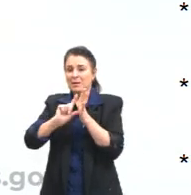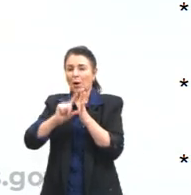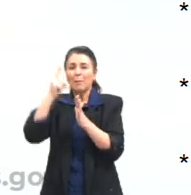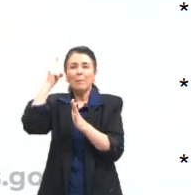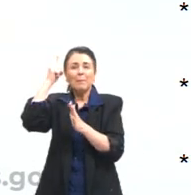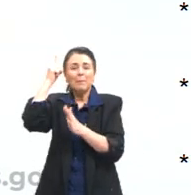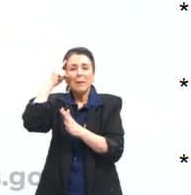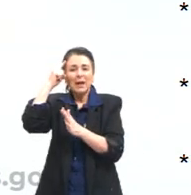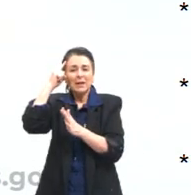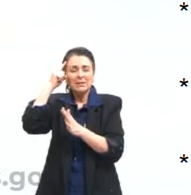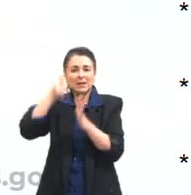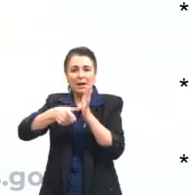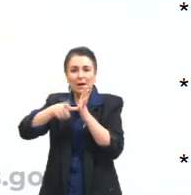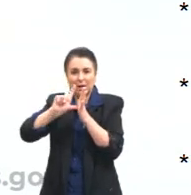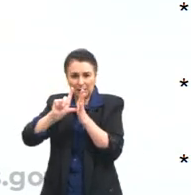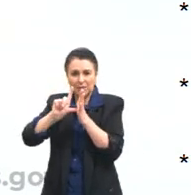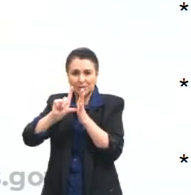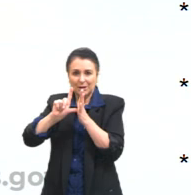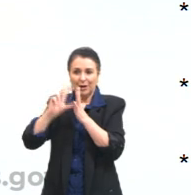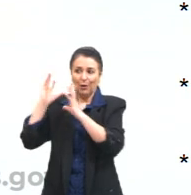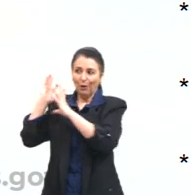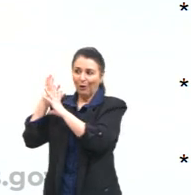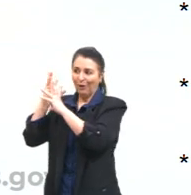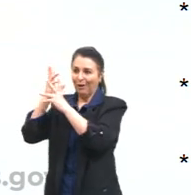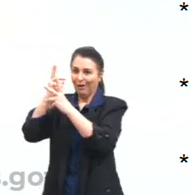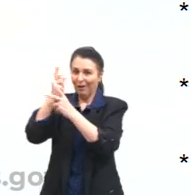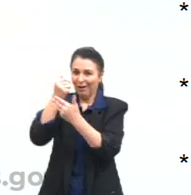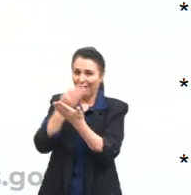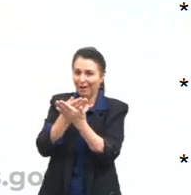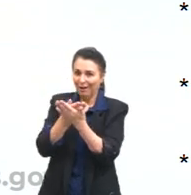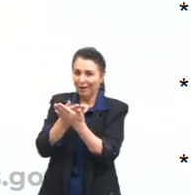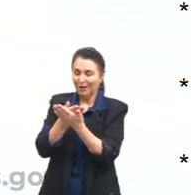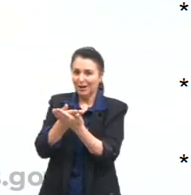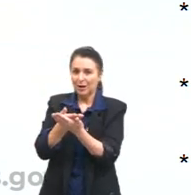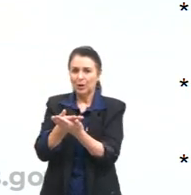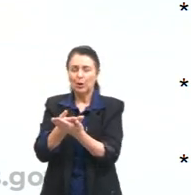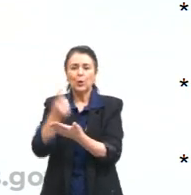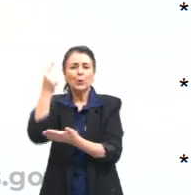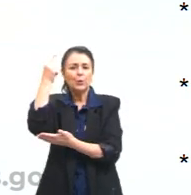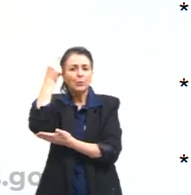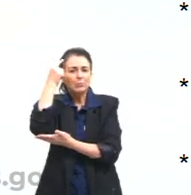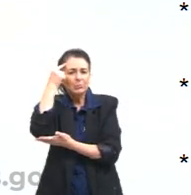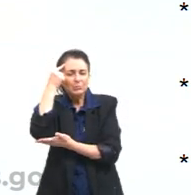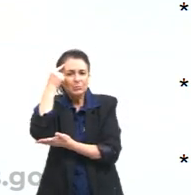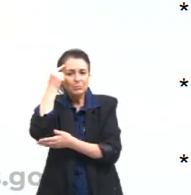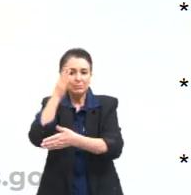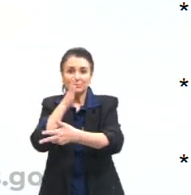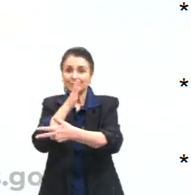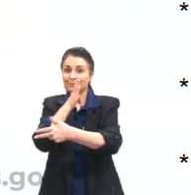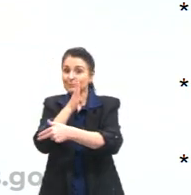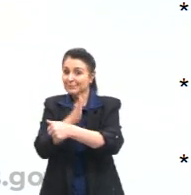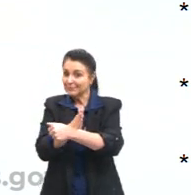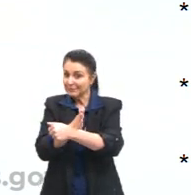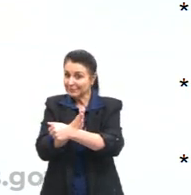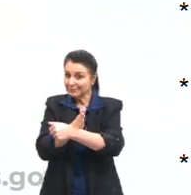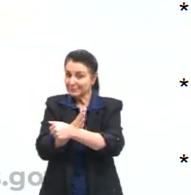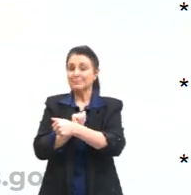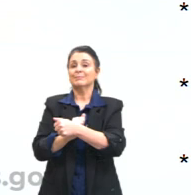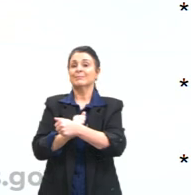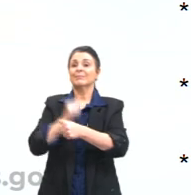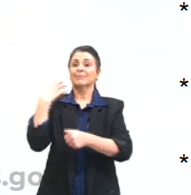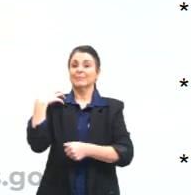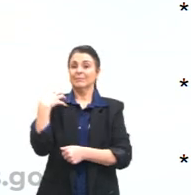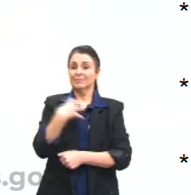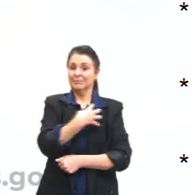repensada e então retornar um pouquinho a nossa aula né que nós temos hoje desses pensadores pré-socráticos então tem lá